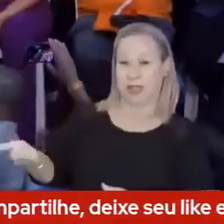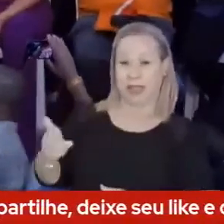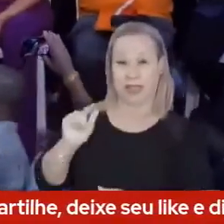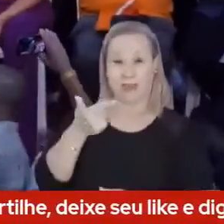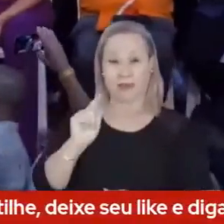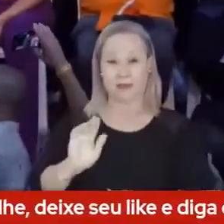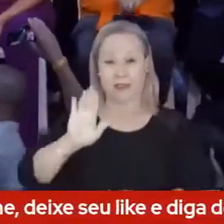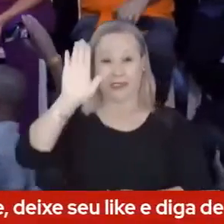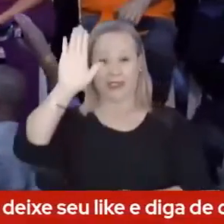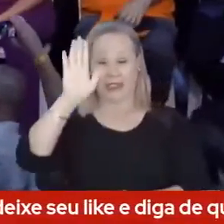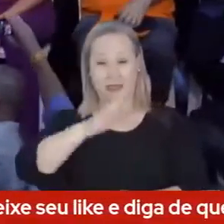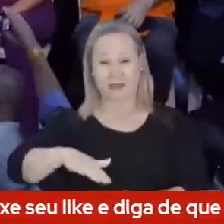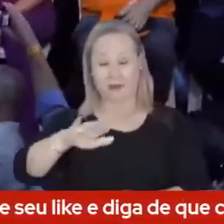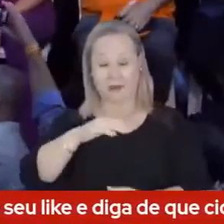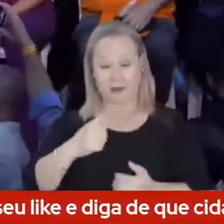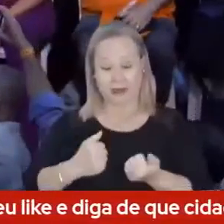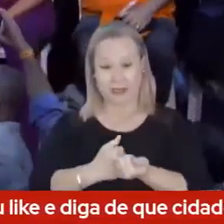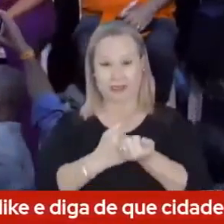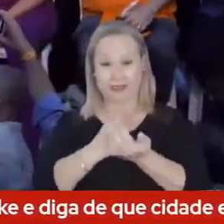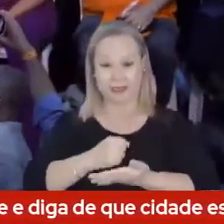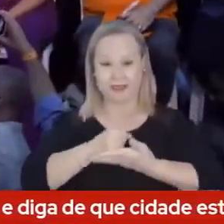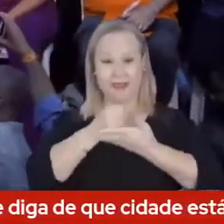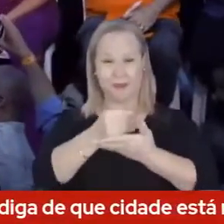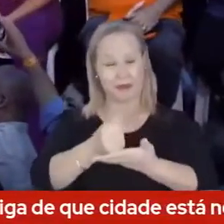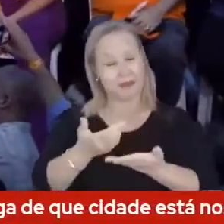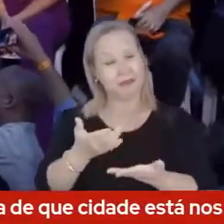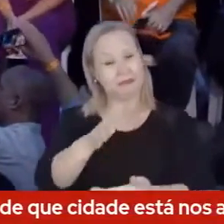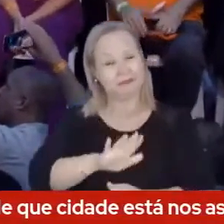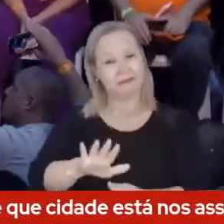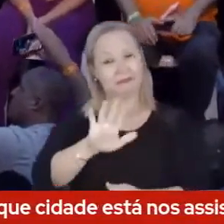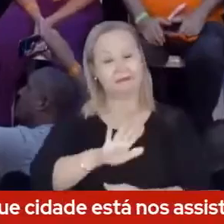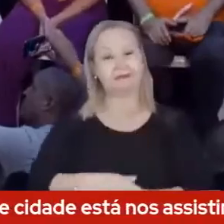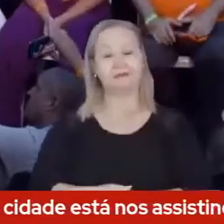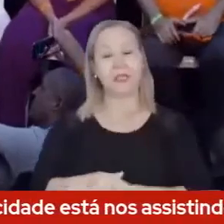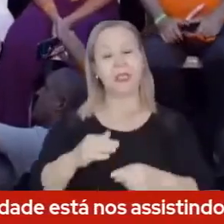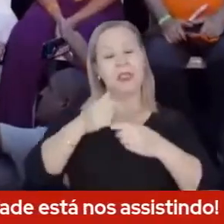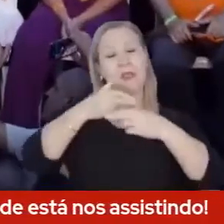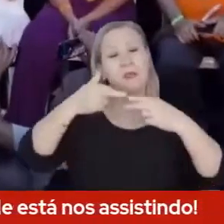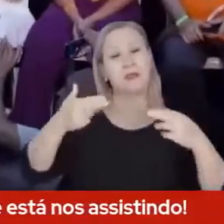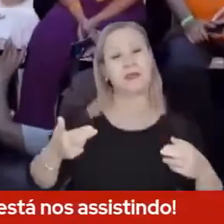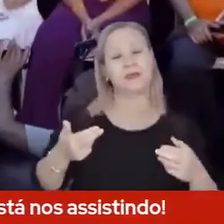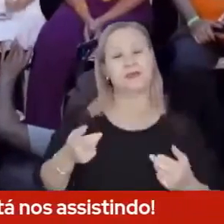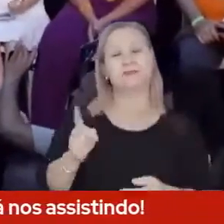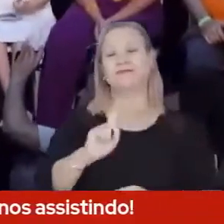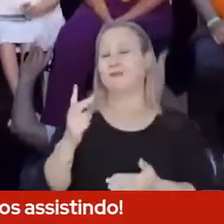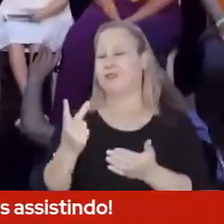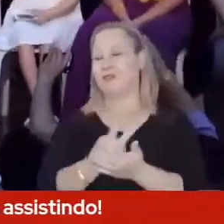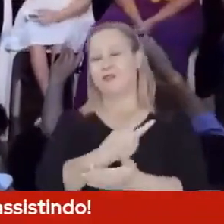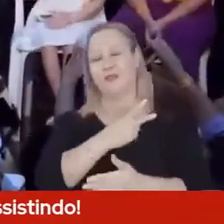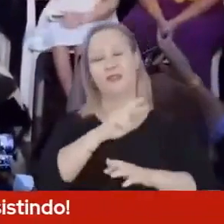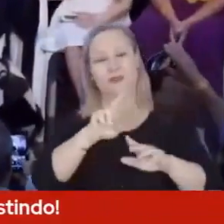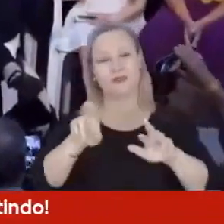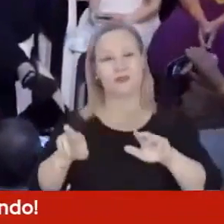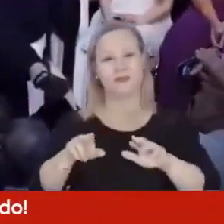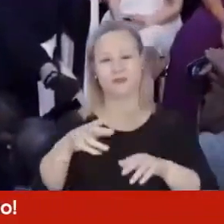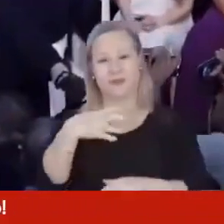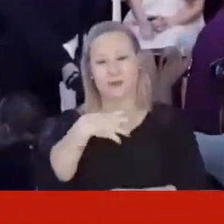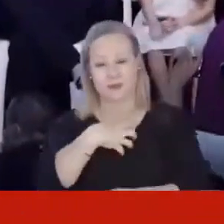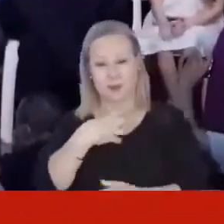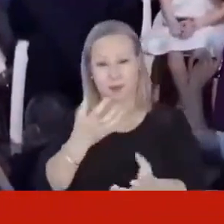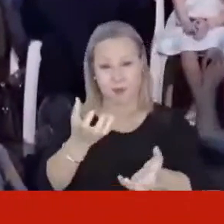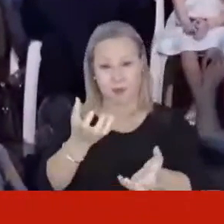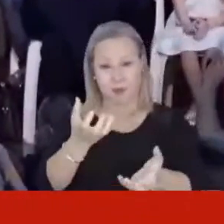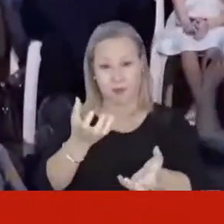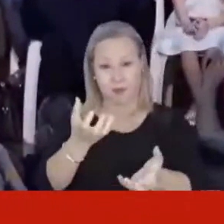nos apoiando. Mas as coisas não acontecem do jeito que a gente quer e a democracia